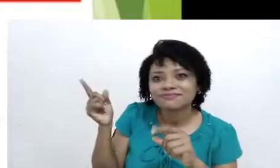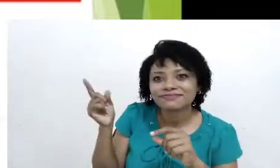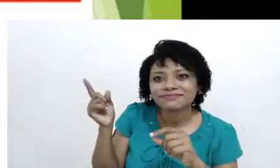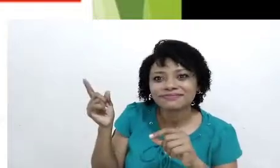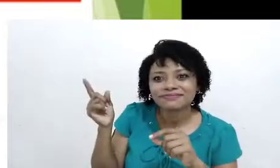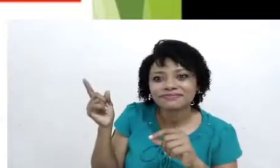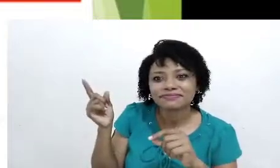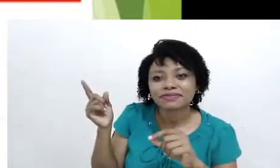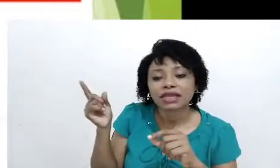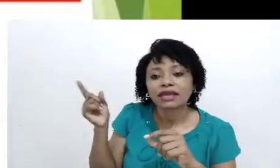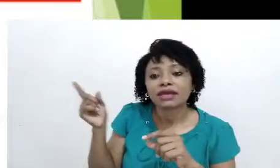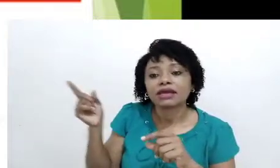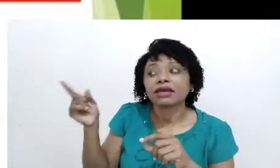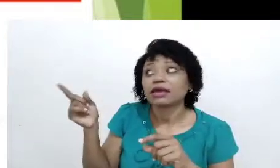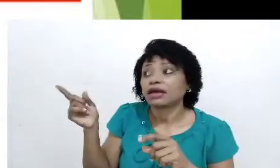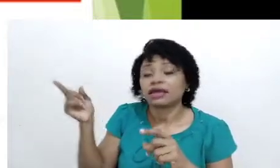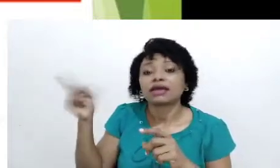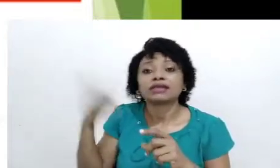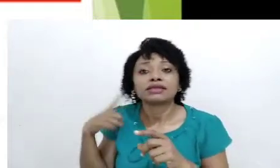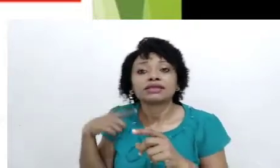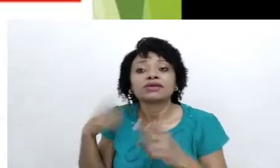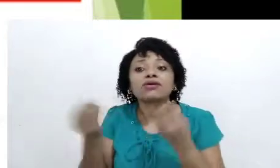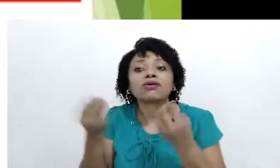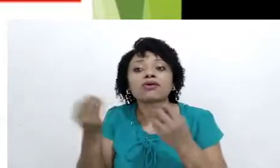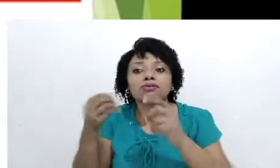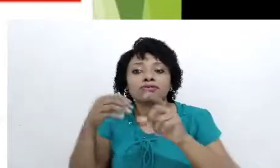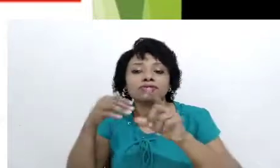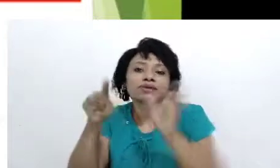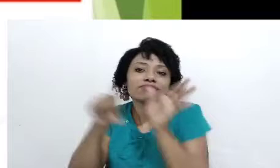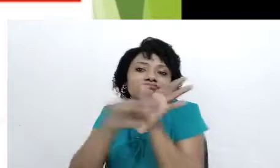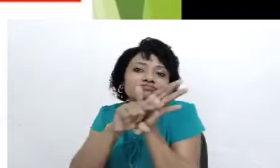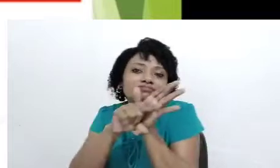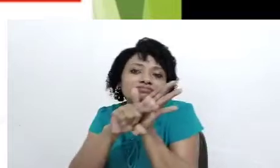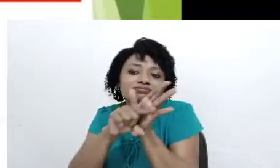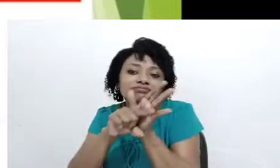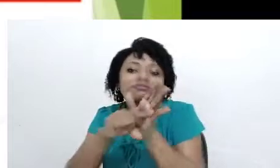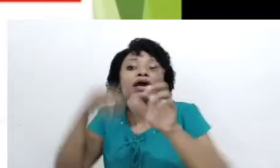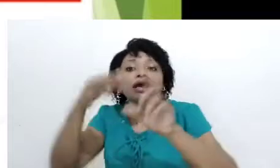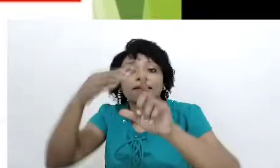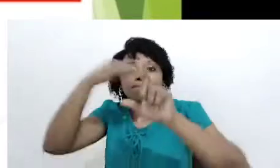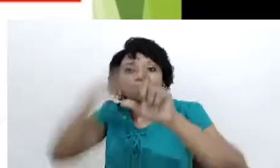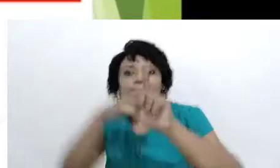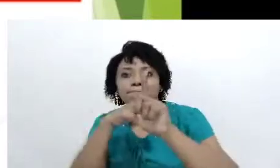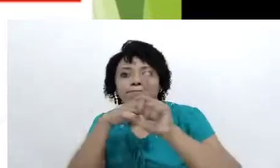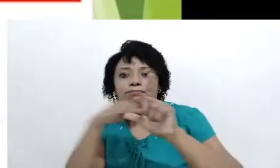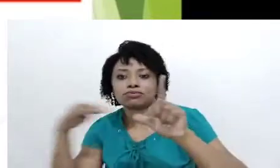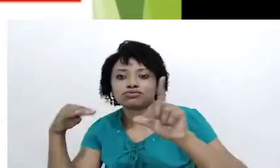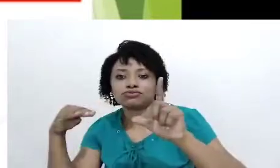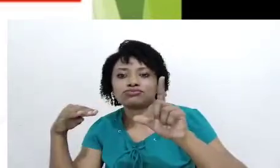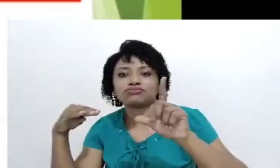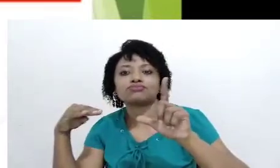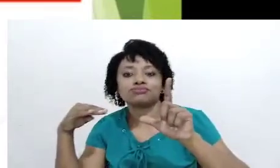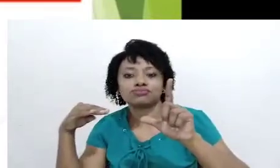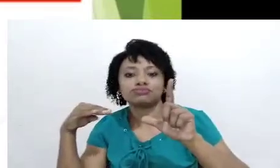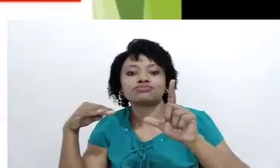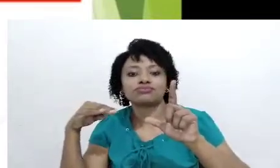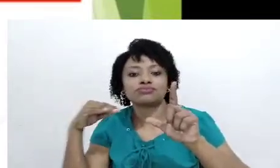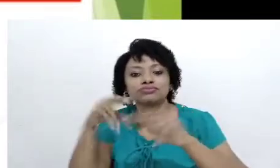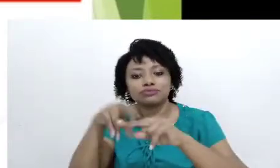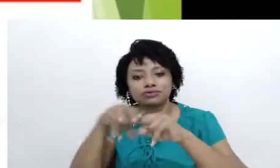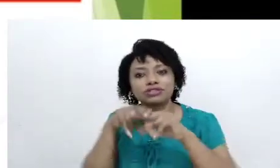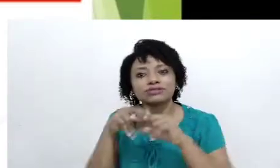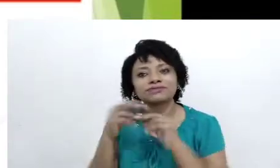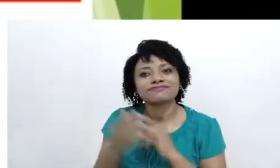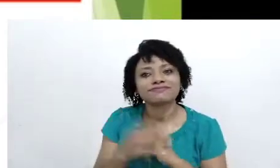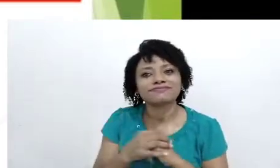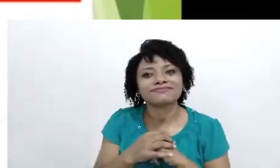positiva, a gente tem um gráfico acima do eixo dos tempos. Se essa aceleração for